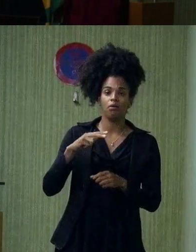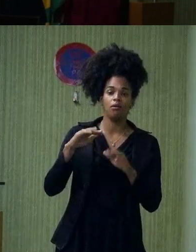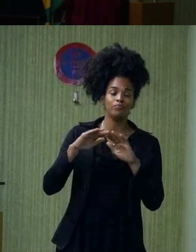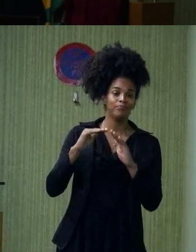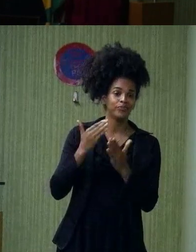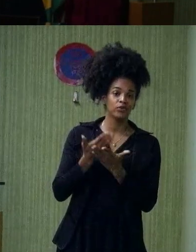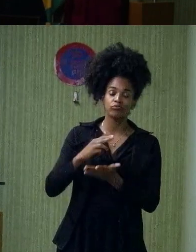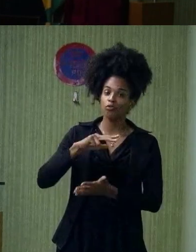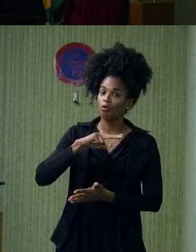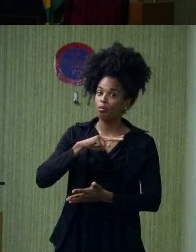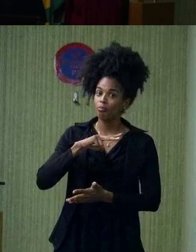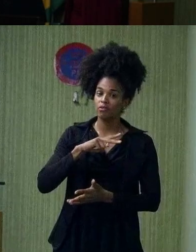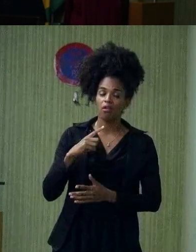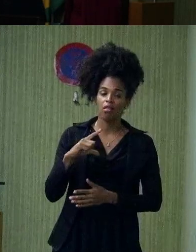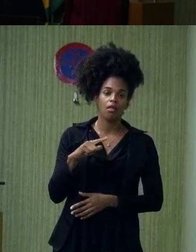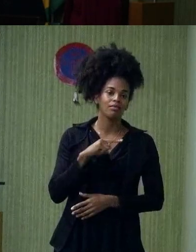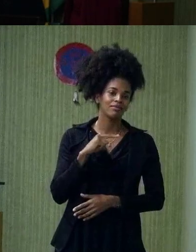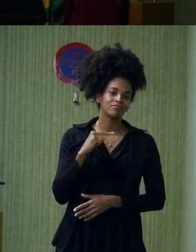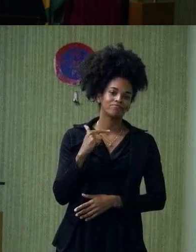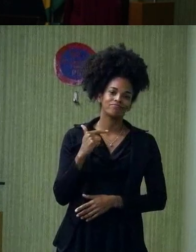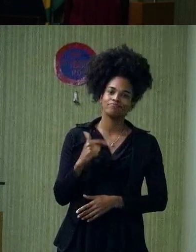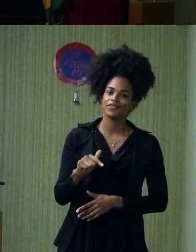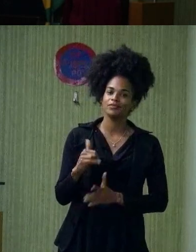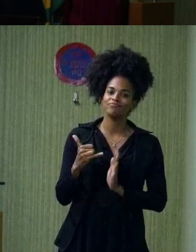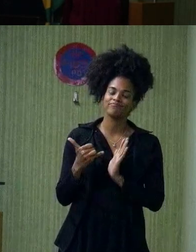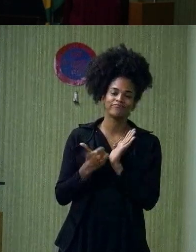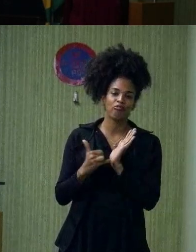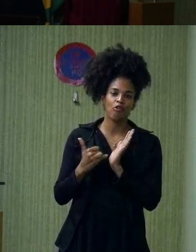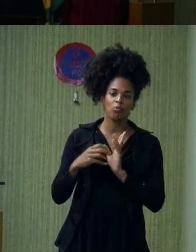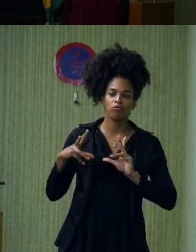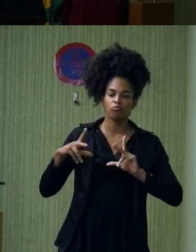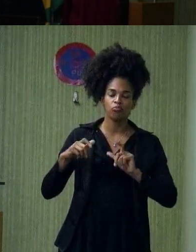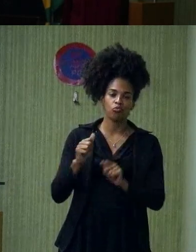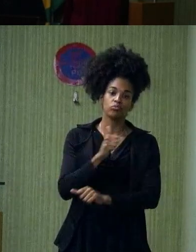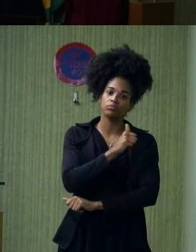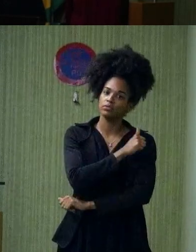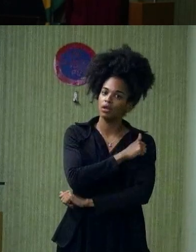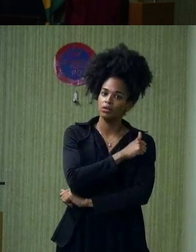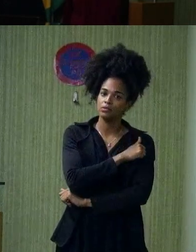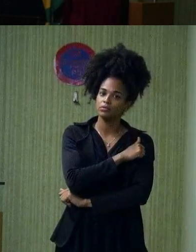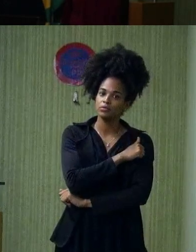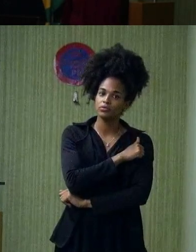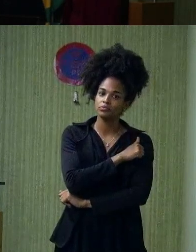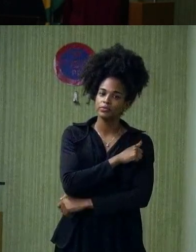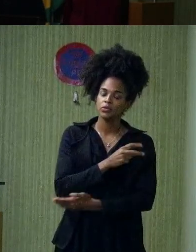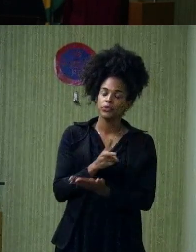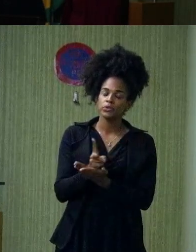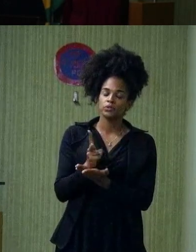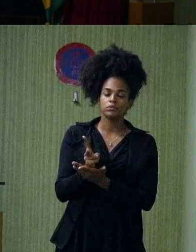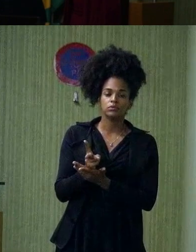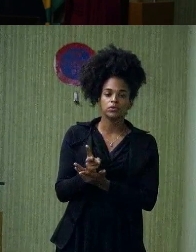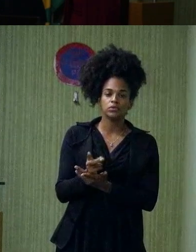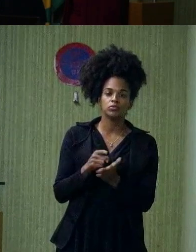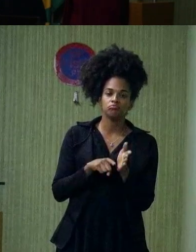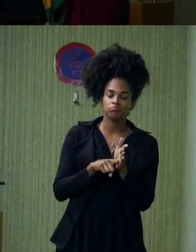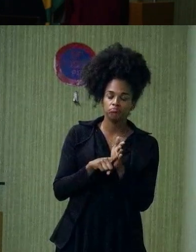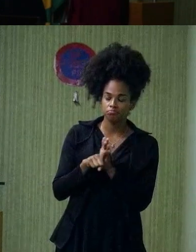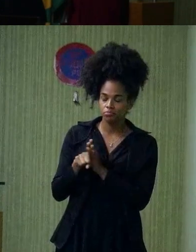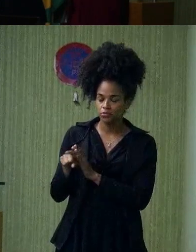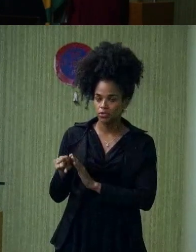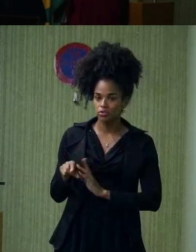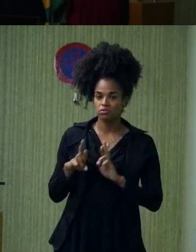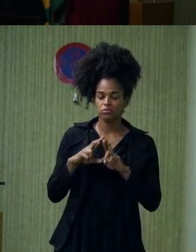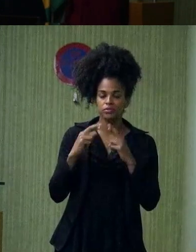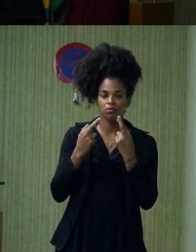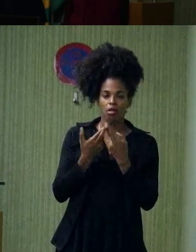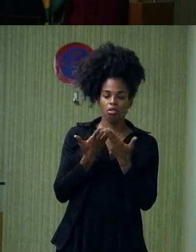temos ainda até esse momento informação de todos esses alunos né estamos ainda em um momento de reuniões de articulações